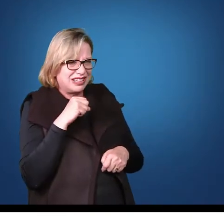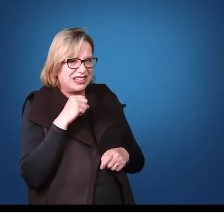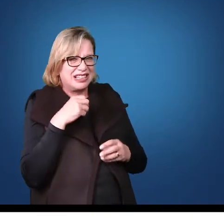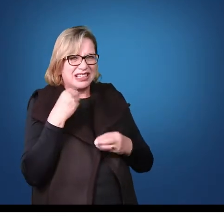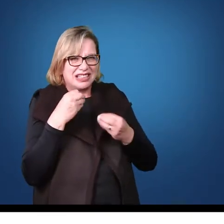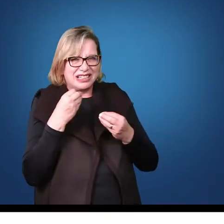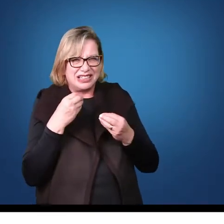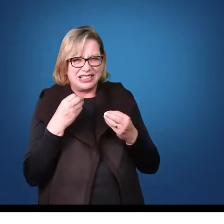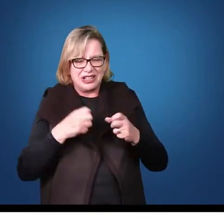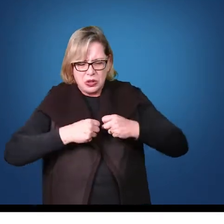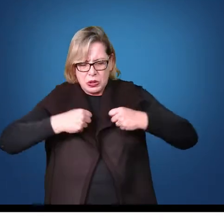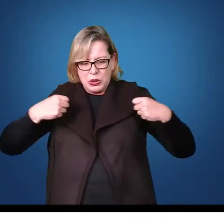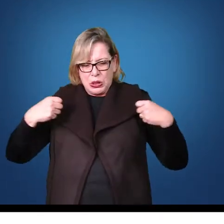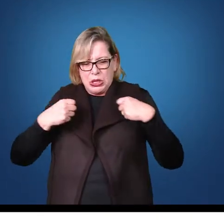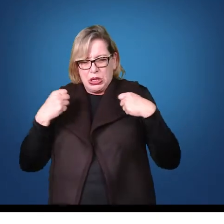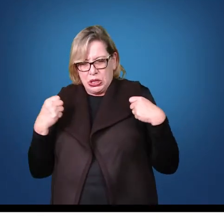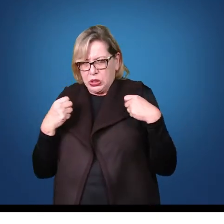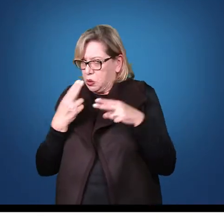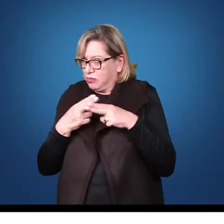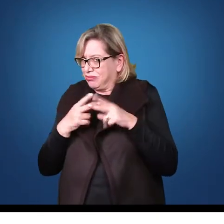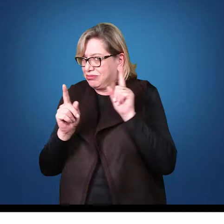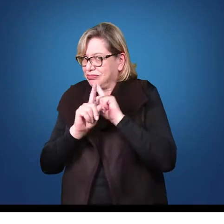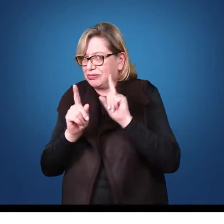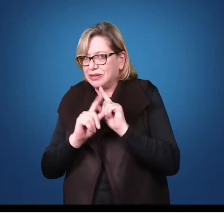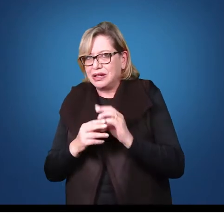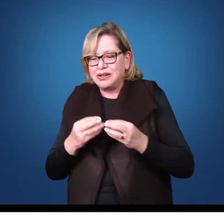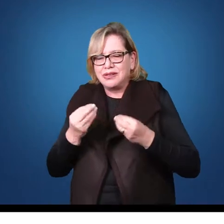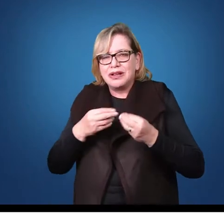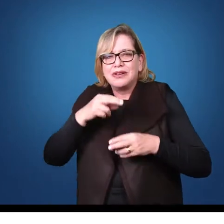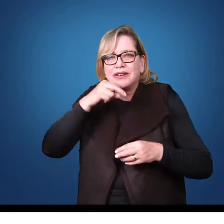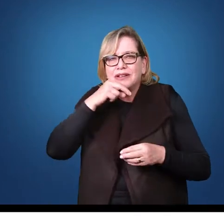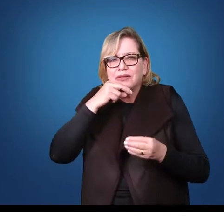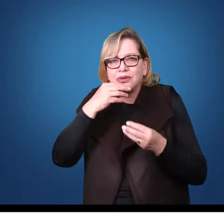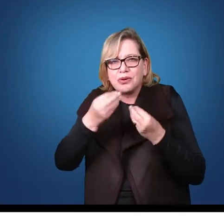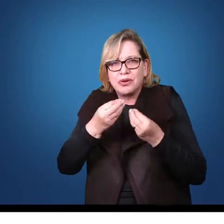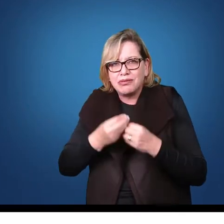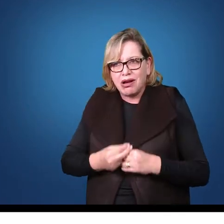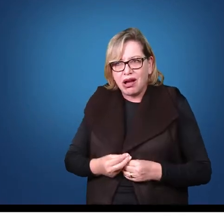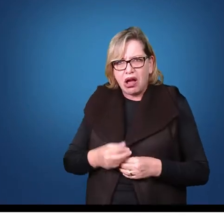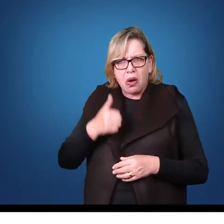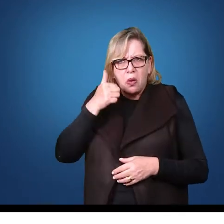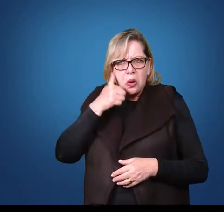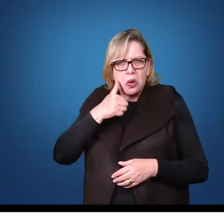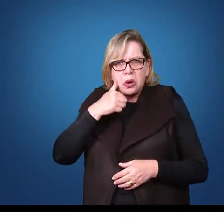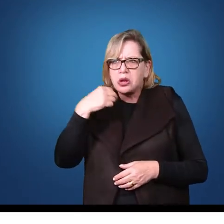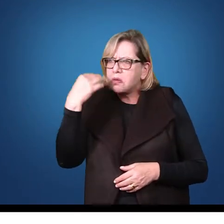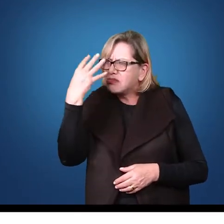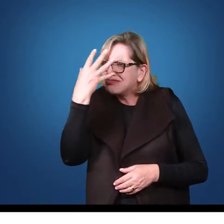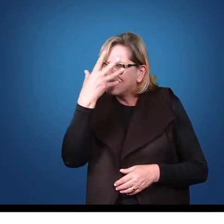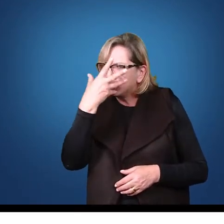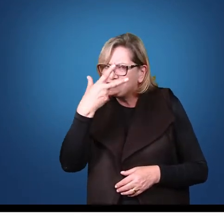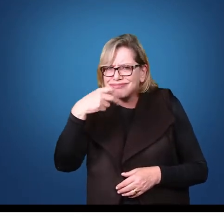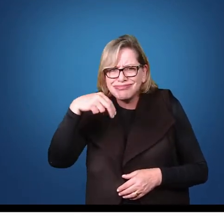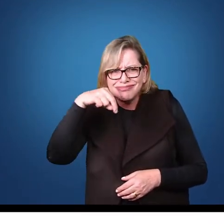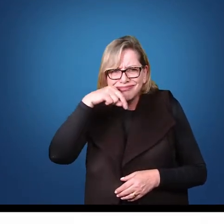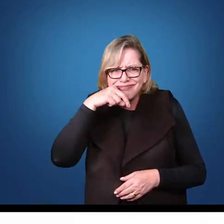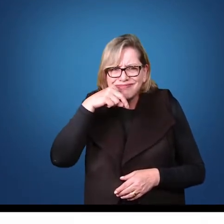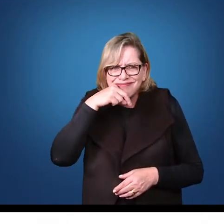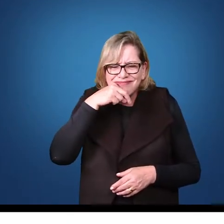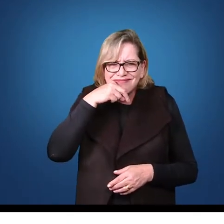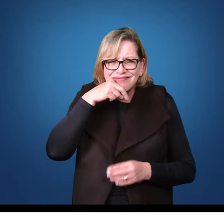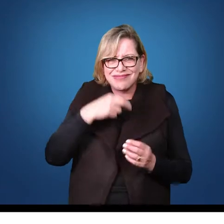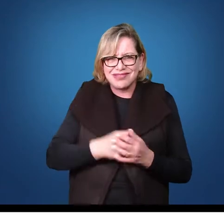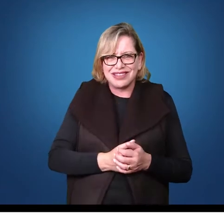não tire toda a roupa, Pia. Vamos ver como é que tá, netinho. Mas que neta bonita que vocês têm, né?